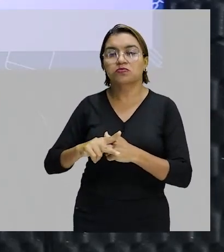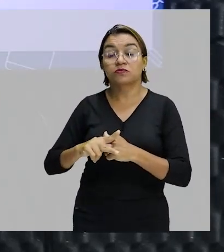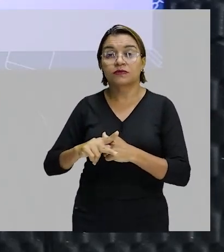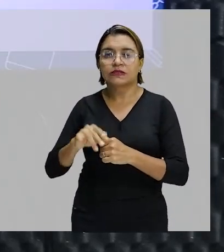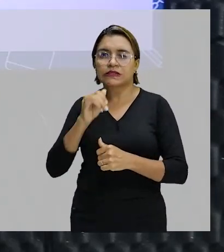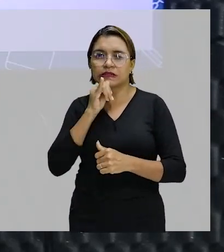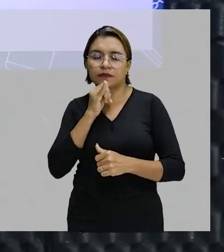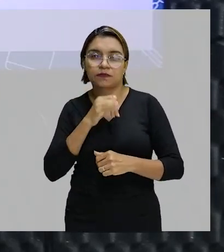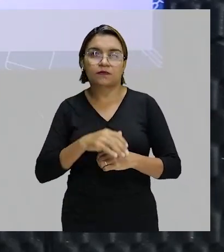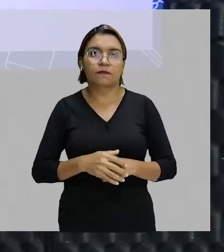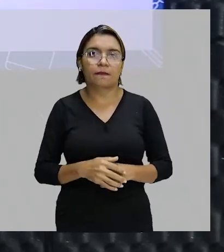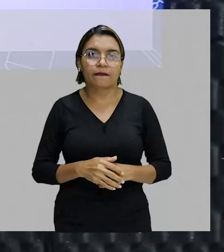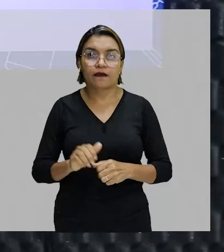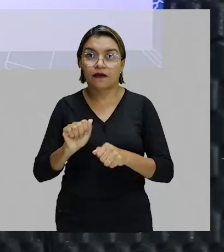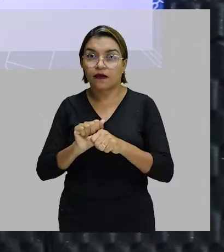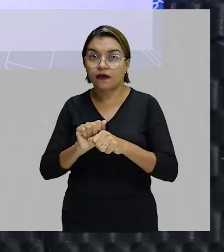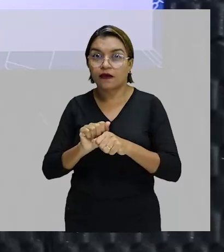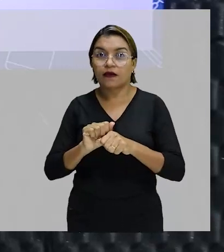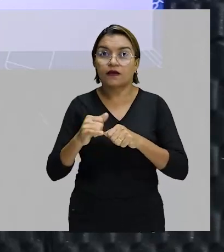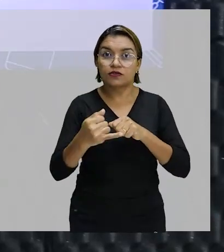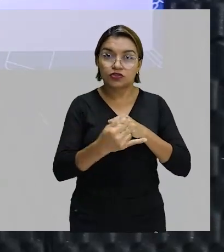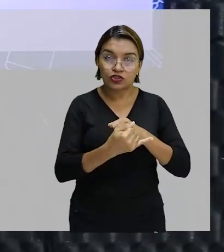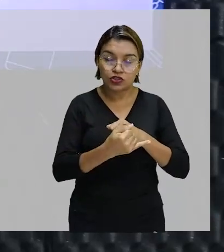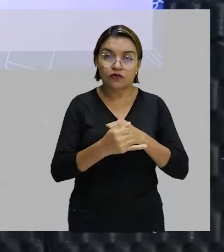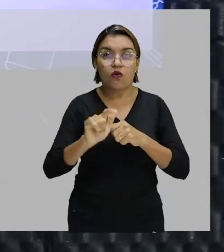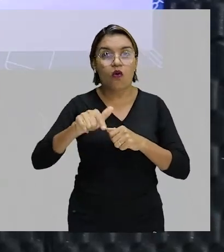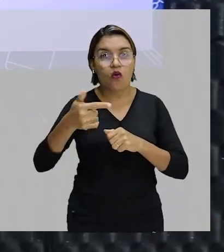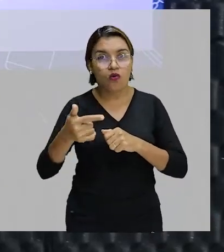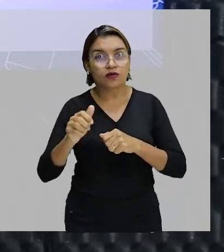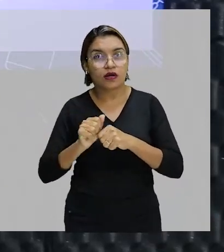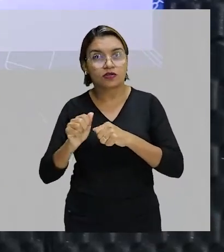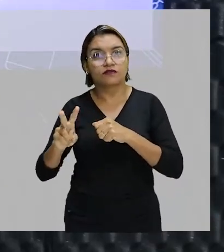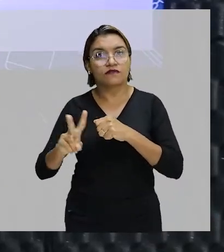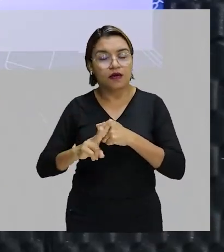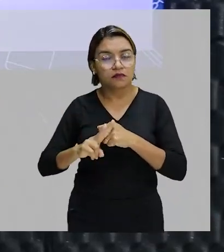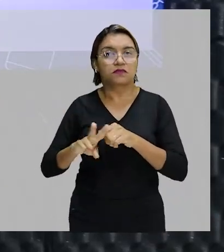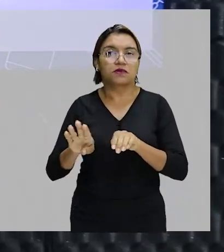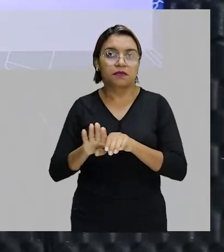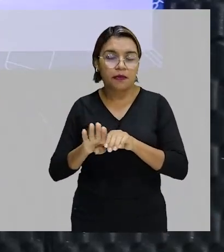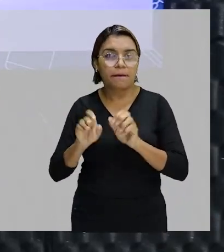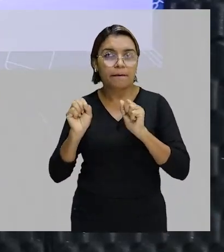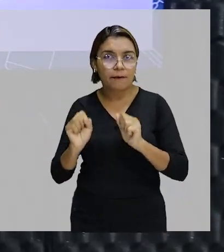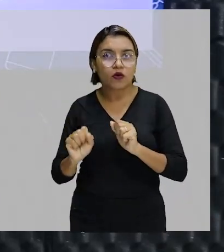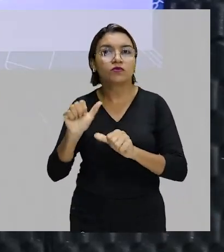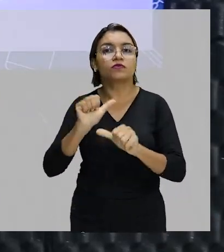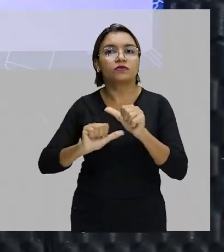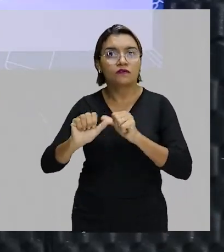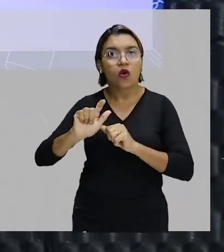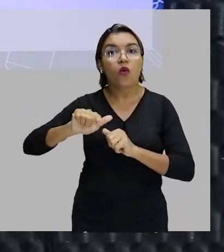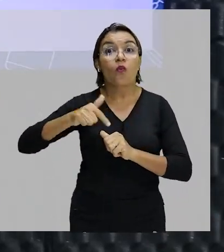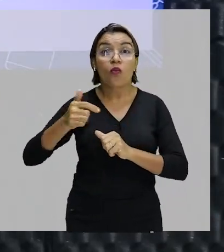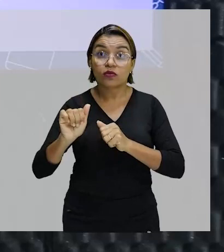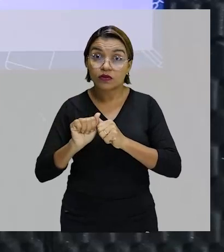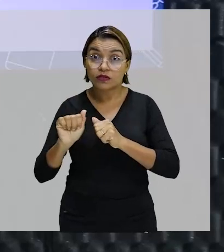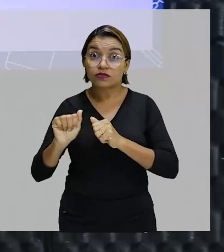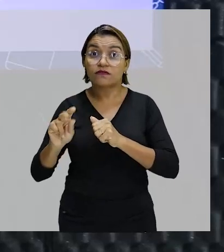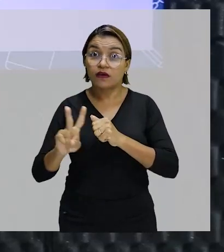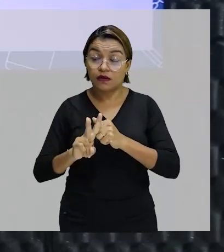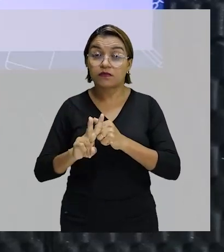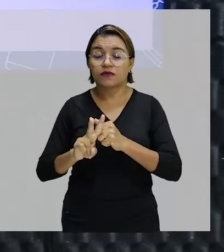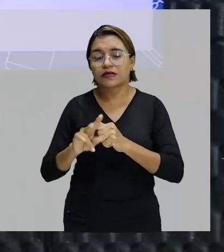Quais são? Adjetivos, outros advérbios. Um advérbio pode modificar também um outro advérbio.